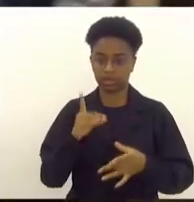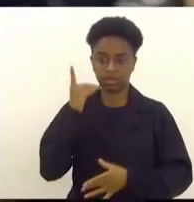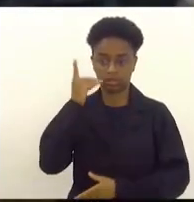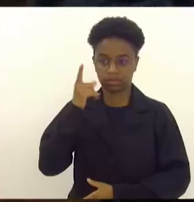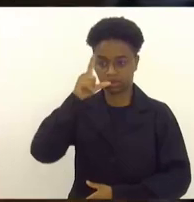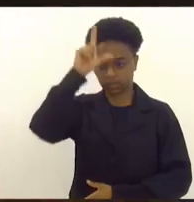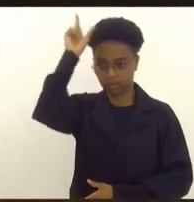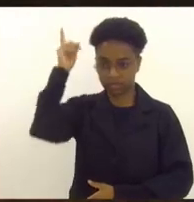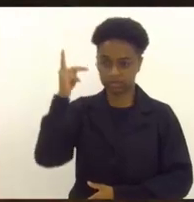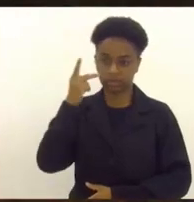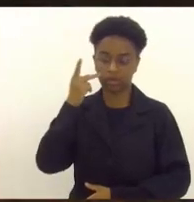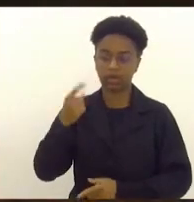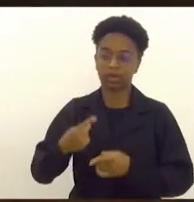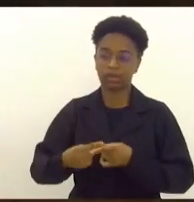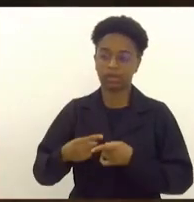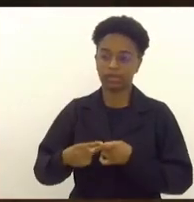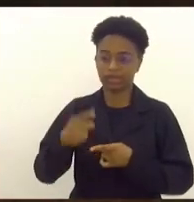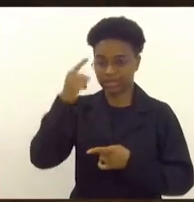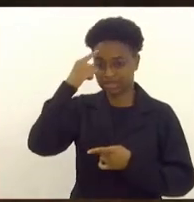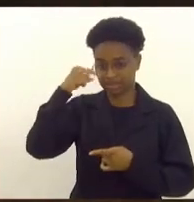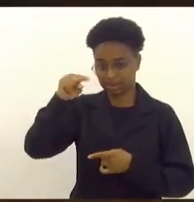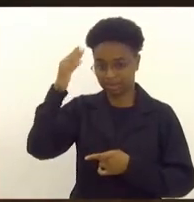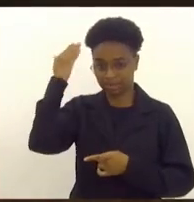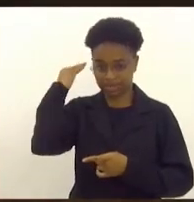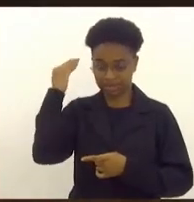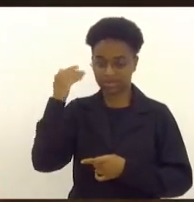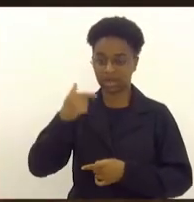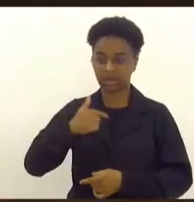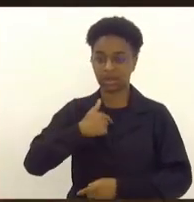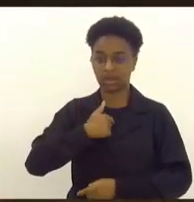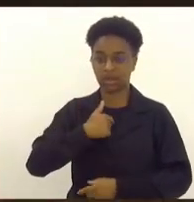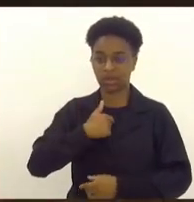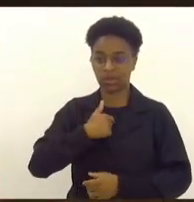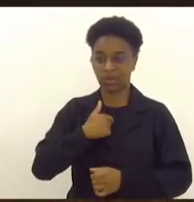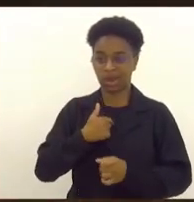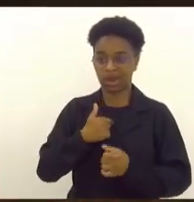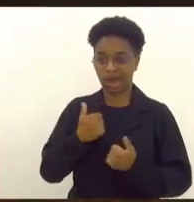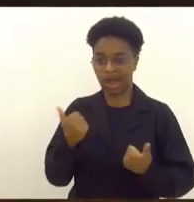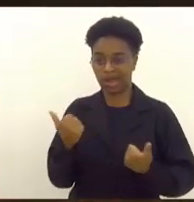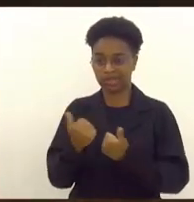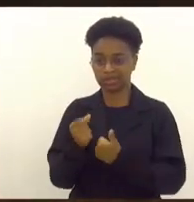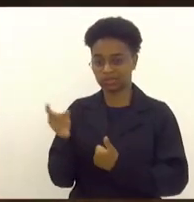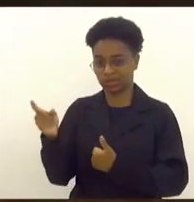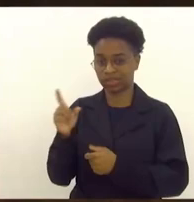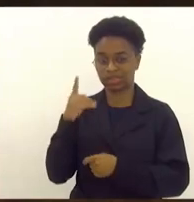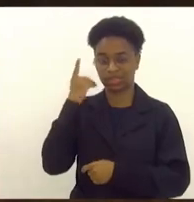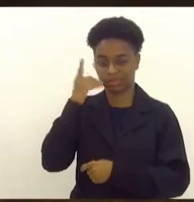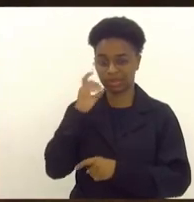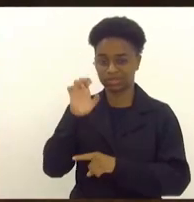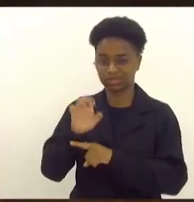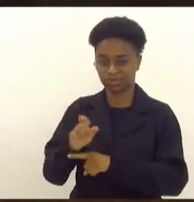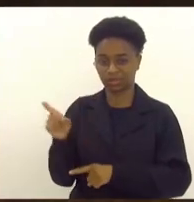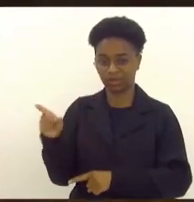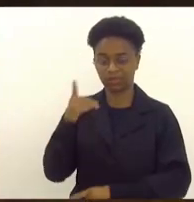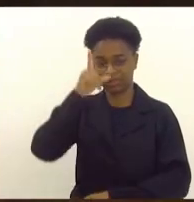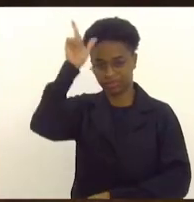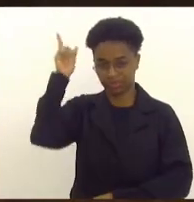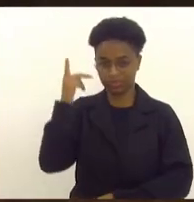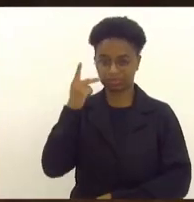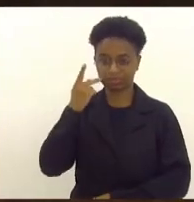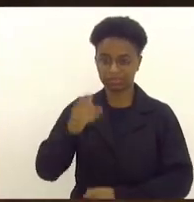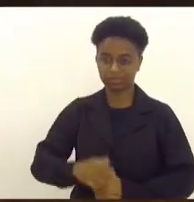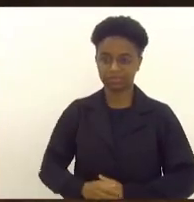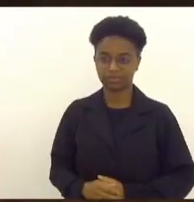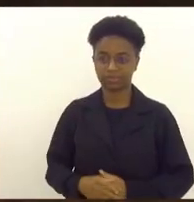Luiz Paulo a partir de dessa semana passada eu sou assessor do deputado estadual e assessor do deputado Luiz Paulo